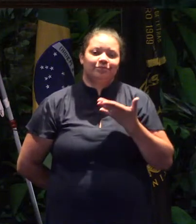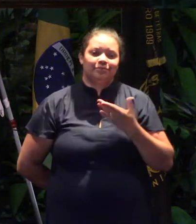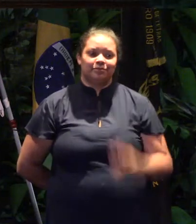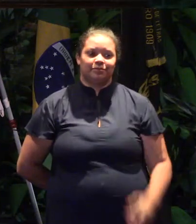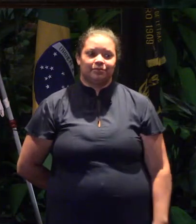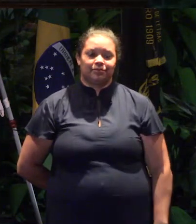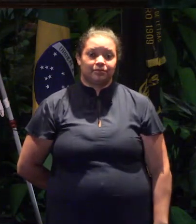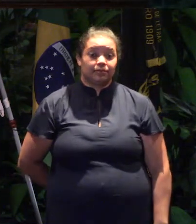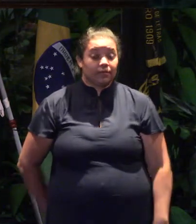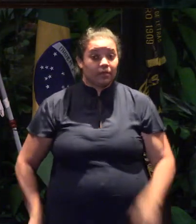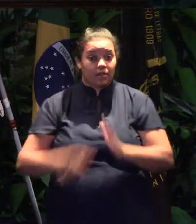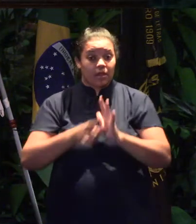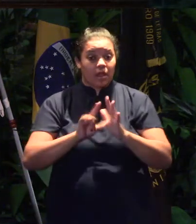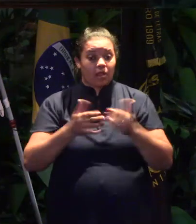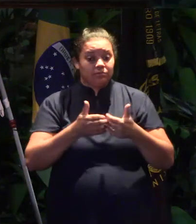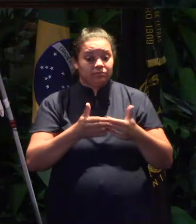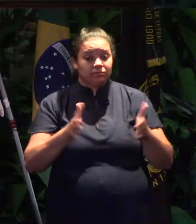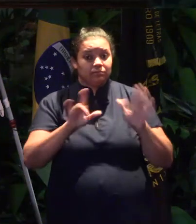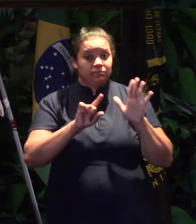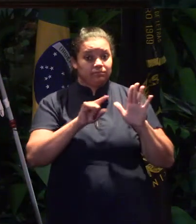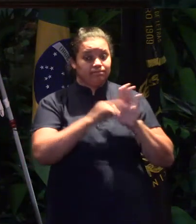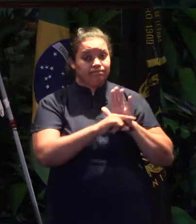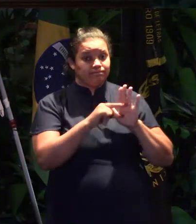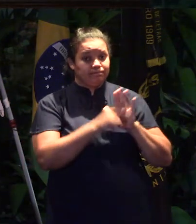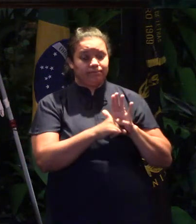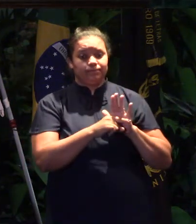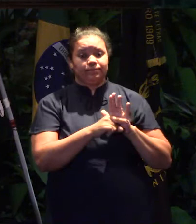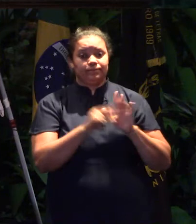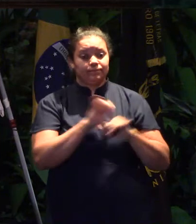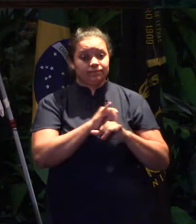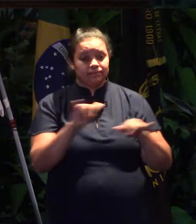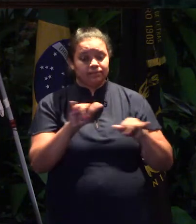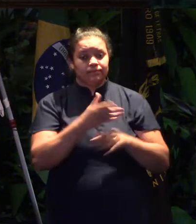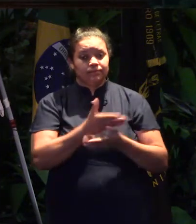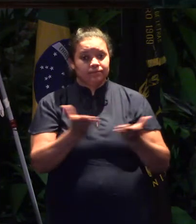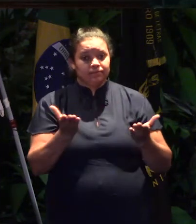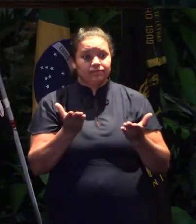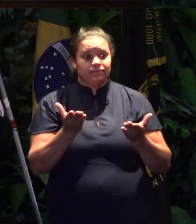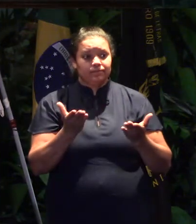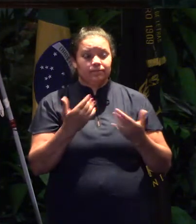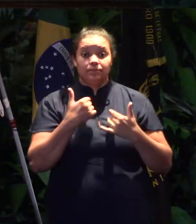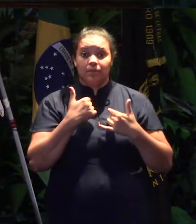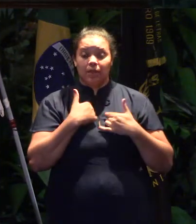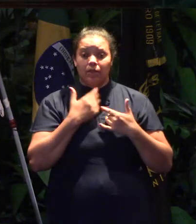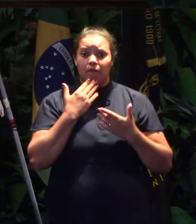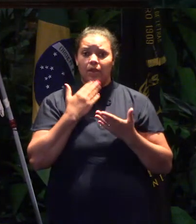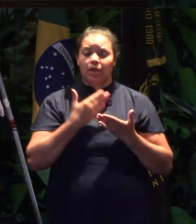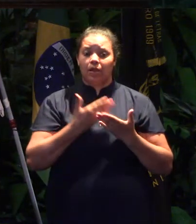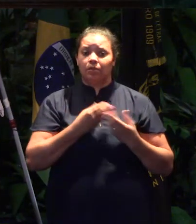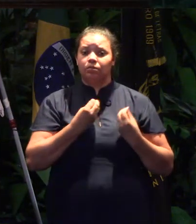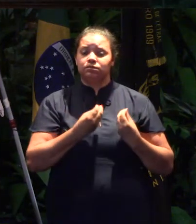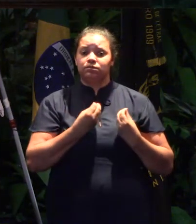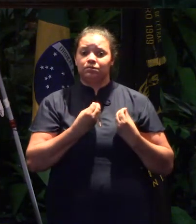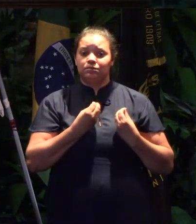Antes de abrir para a pergunta, eu gostaria de dizer para vocês que eu fiquei muito impressionada com o